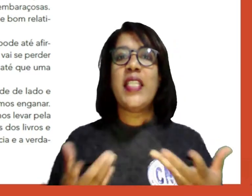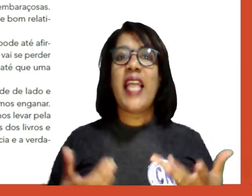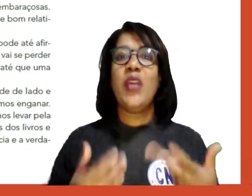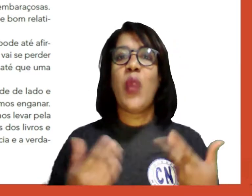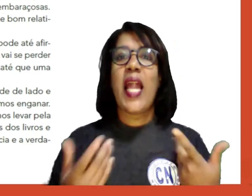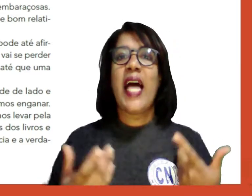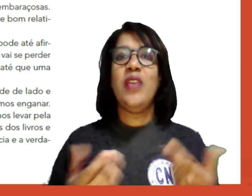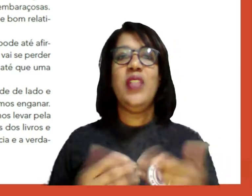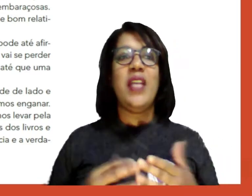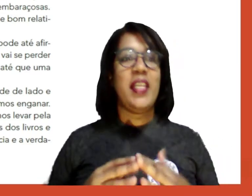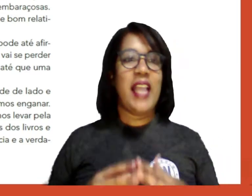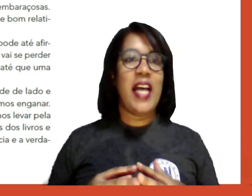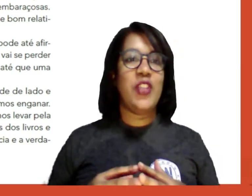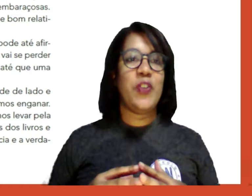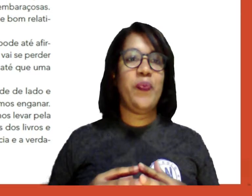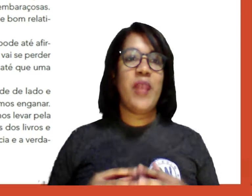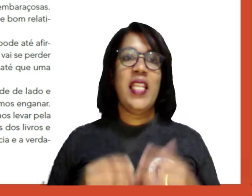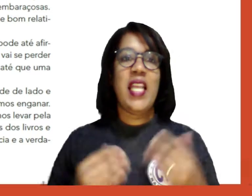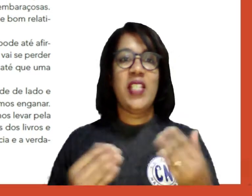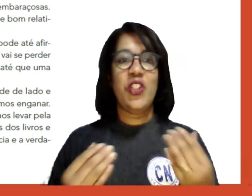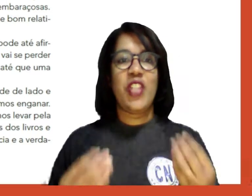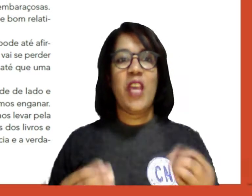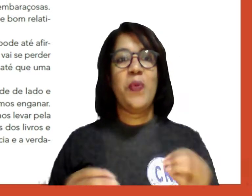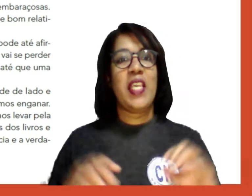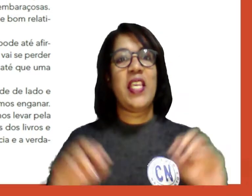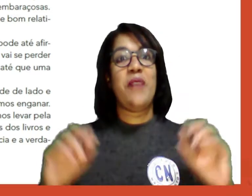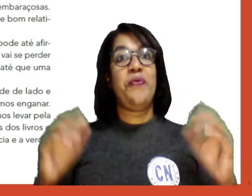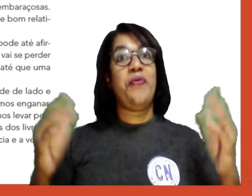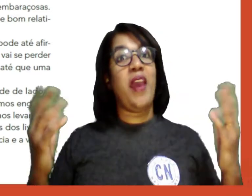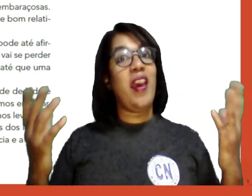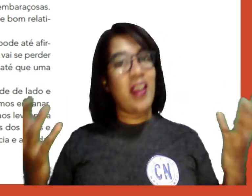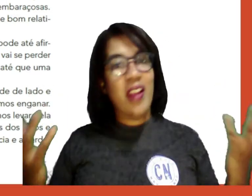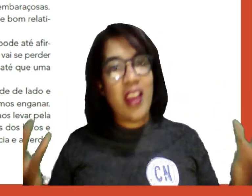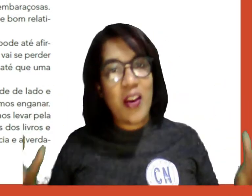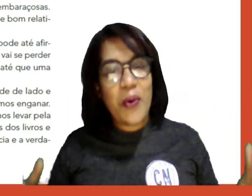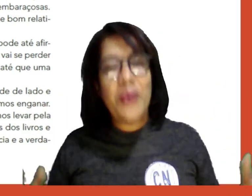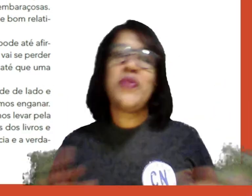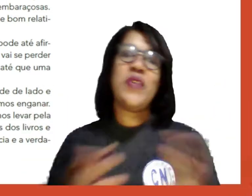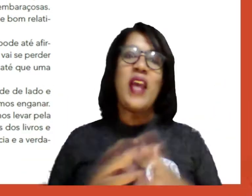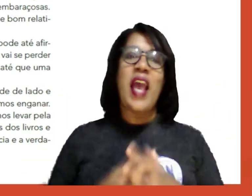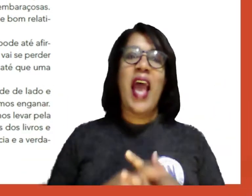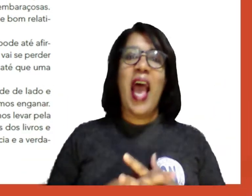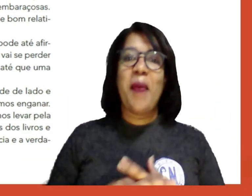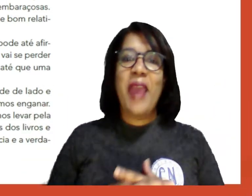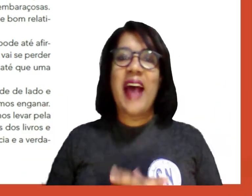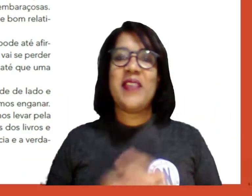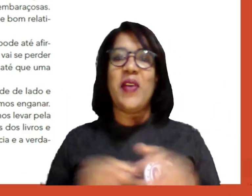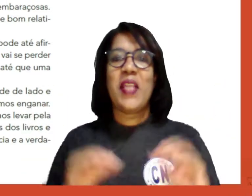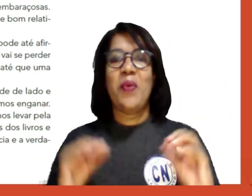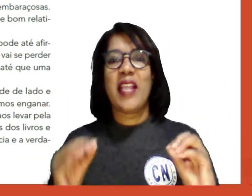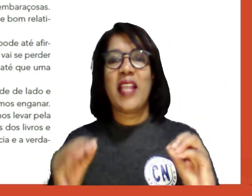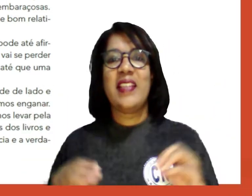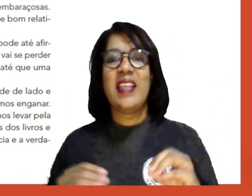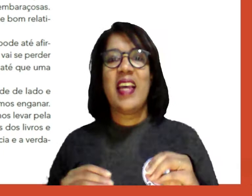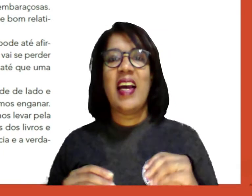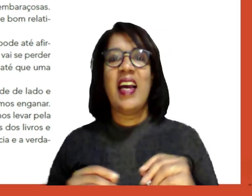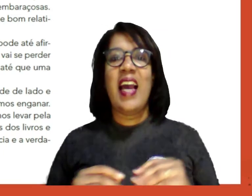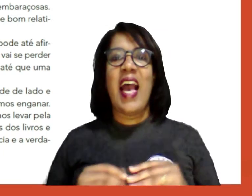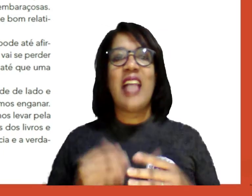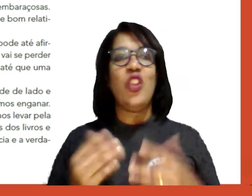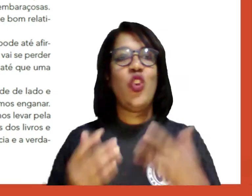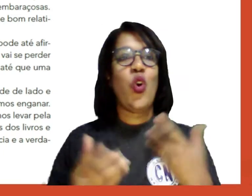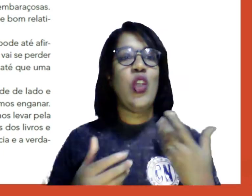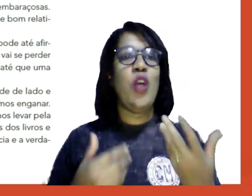quem procura andar do lado da verdade. Nesses tempos em que fake news ameaçam a